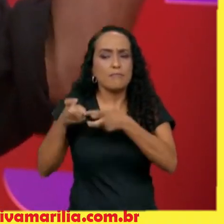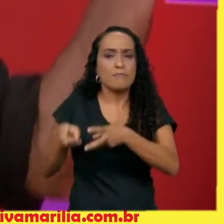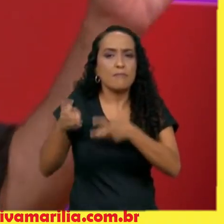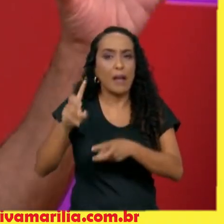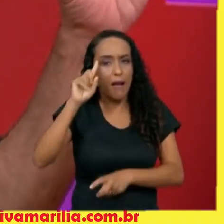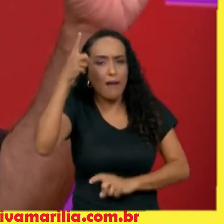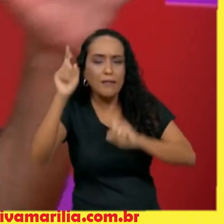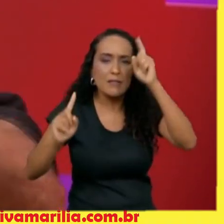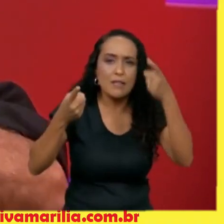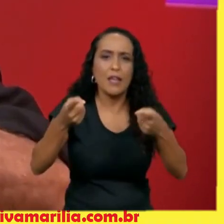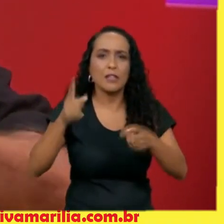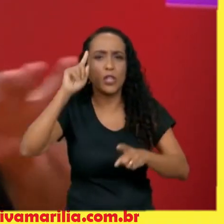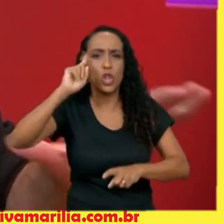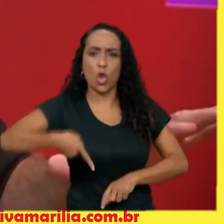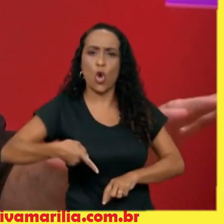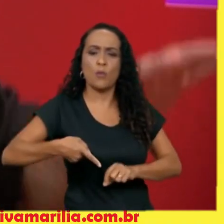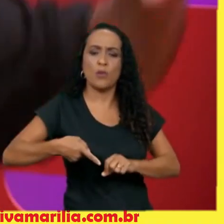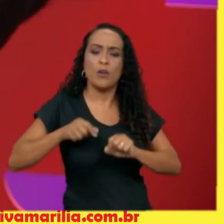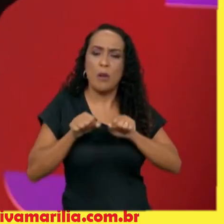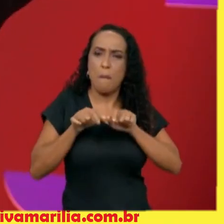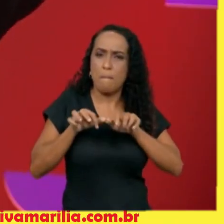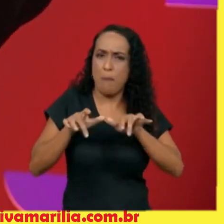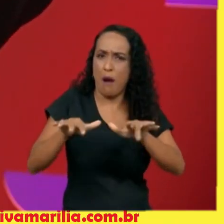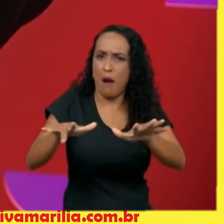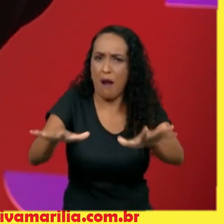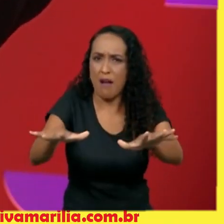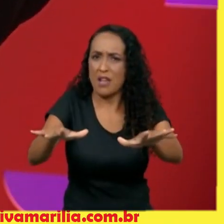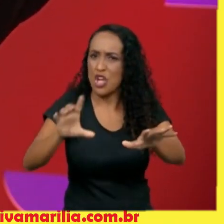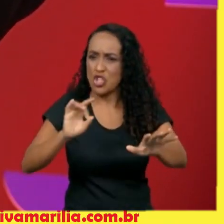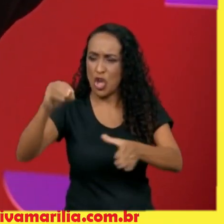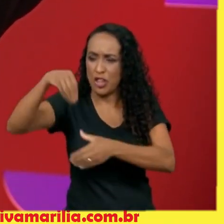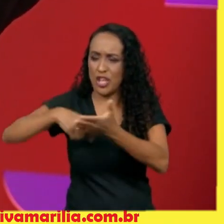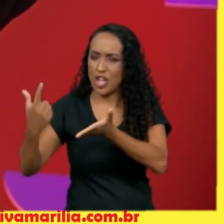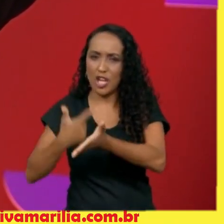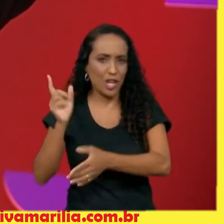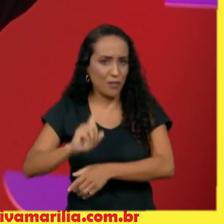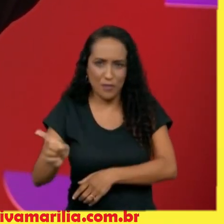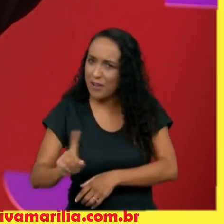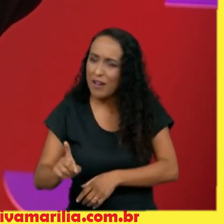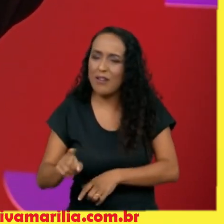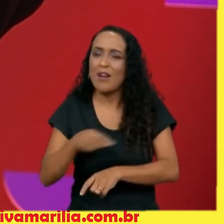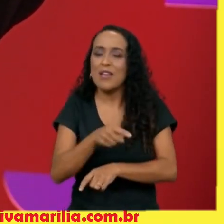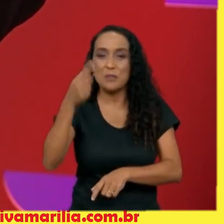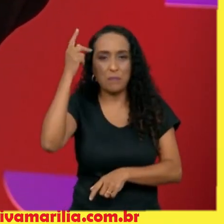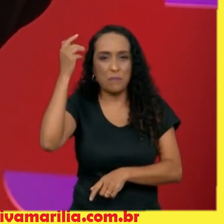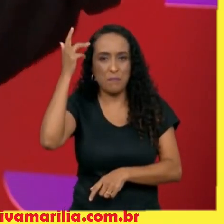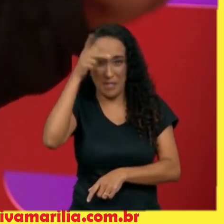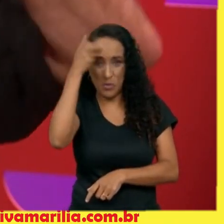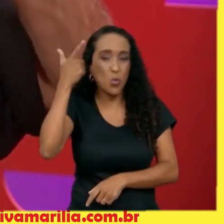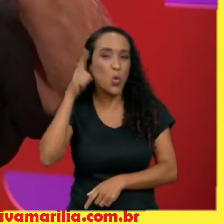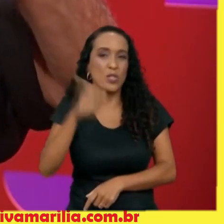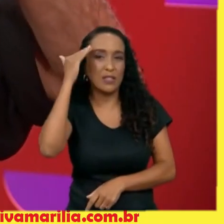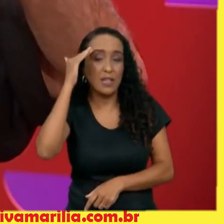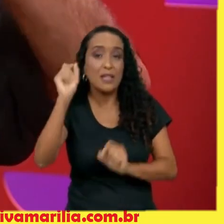que são dominantes, elas povoam o cotidiano, ela não fica nos livros. É isso que as pessoas não conseguem entender, às vezes. Entende? Porque